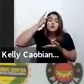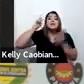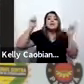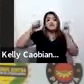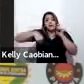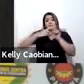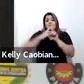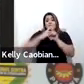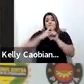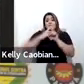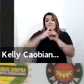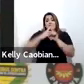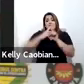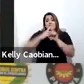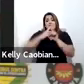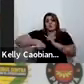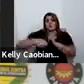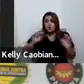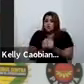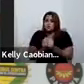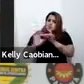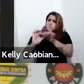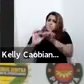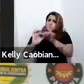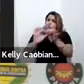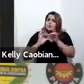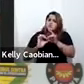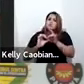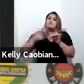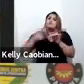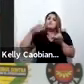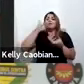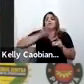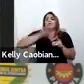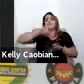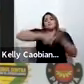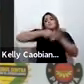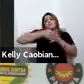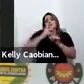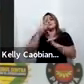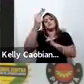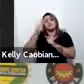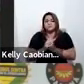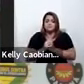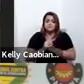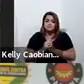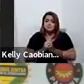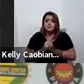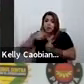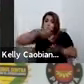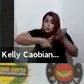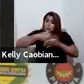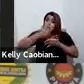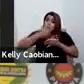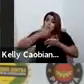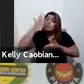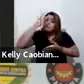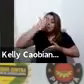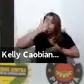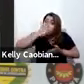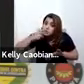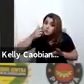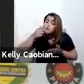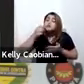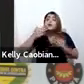ficar junto como ficaram, ser solidários, né? Fazer uma luta bonita, uma luta tranquila, uma luta